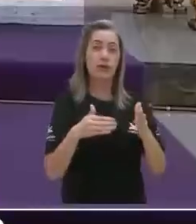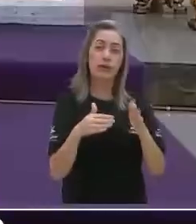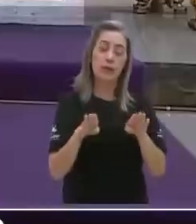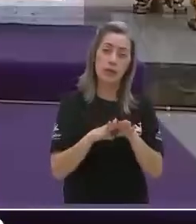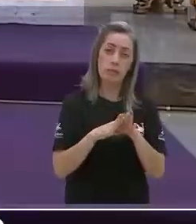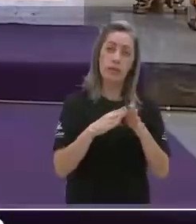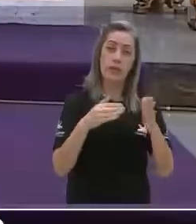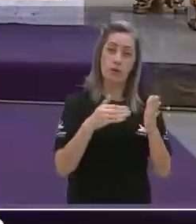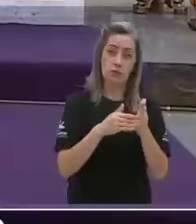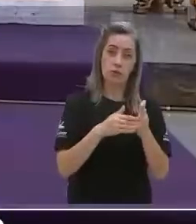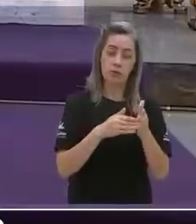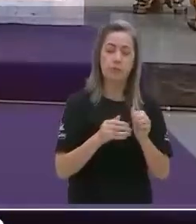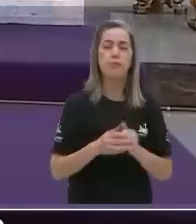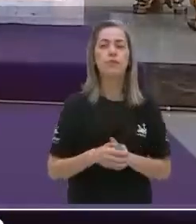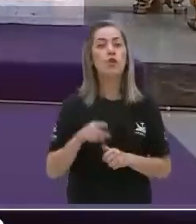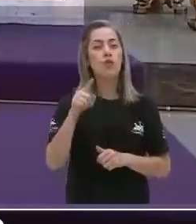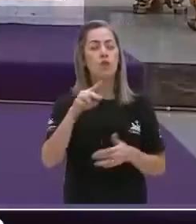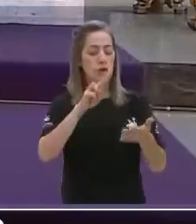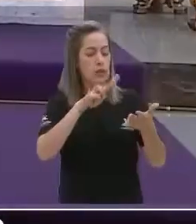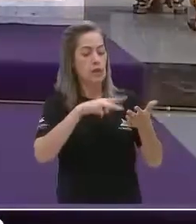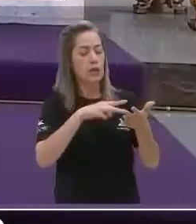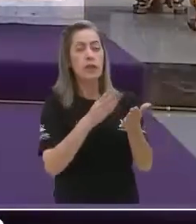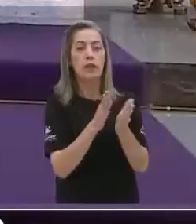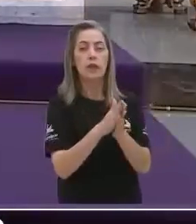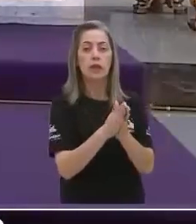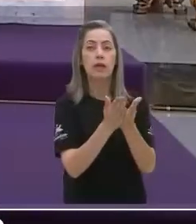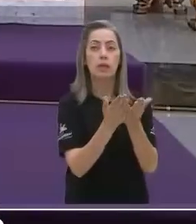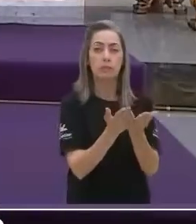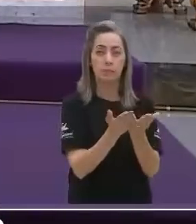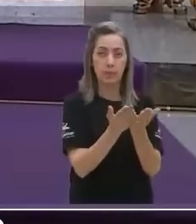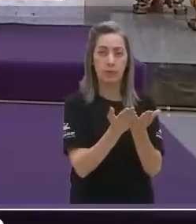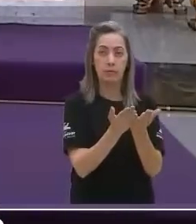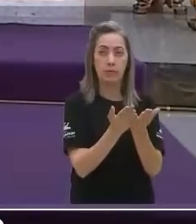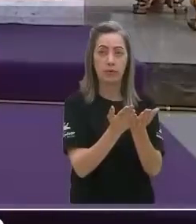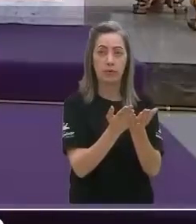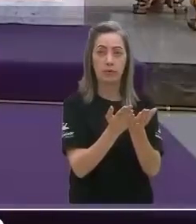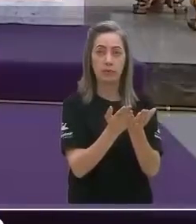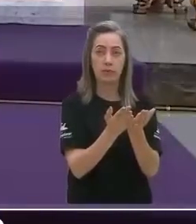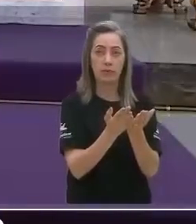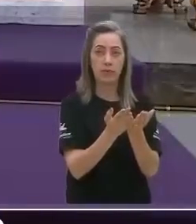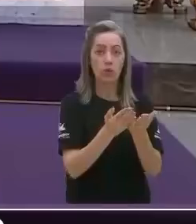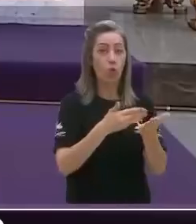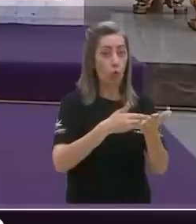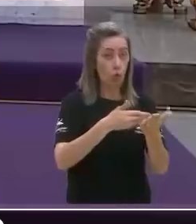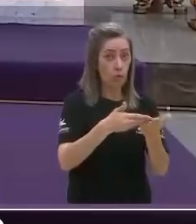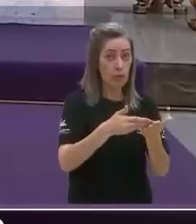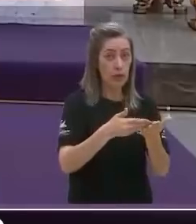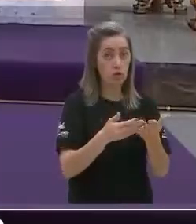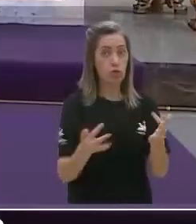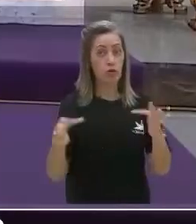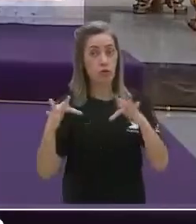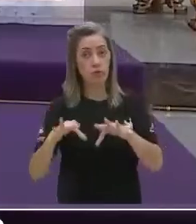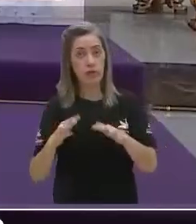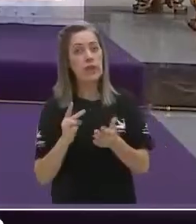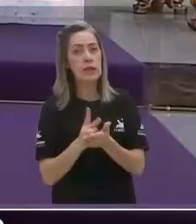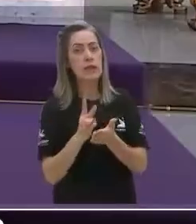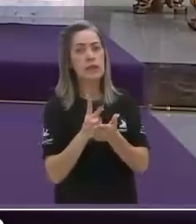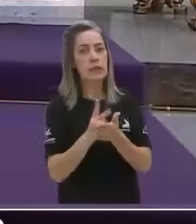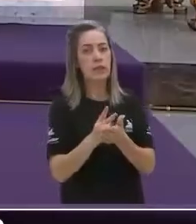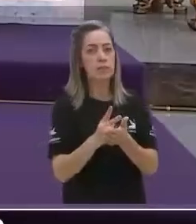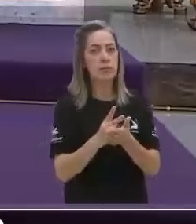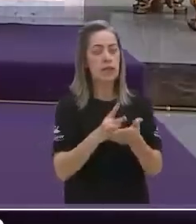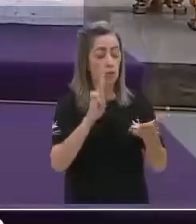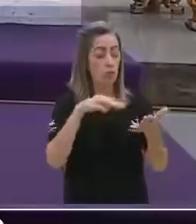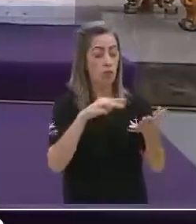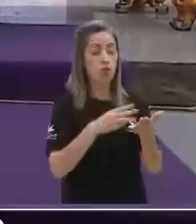vai ler a Bíblia, tem o trecho, perícope, olha o começo ou o final. Sempre entenda a